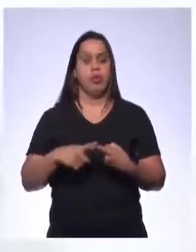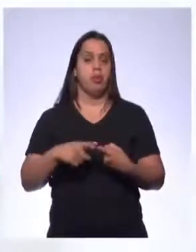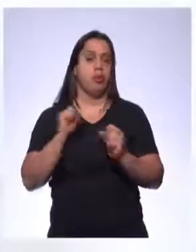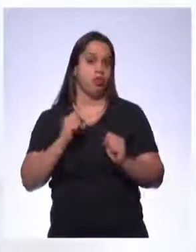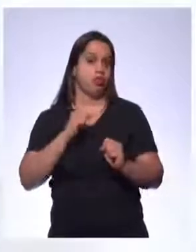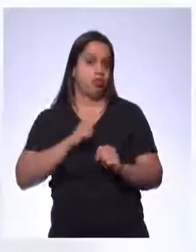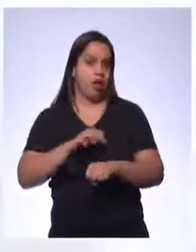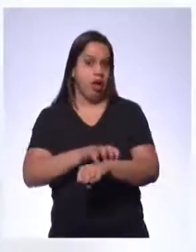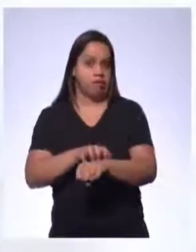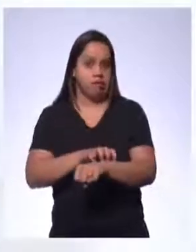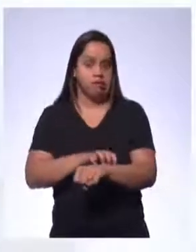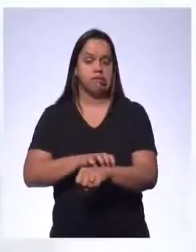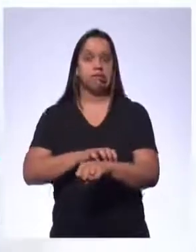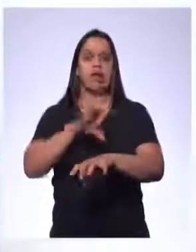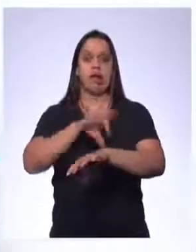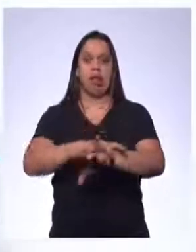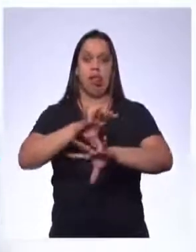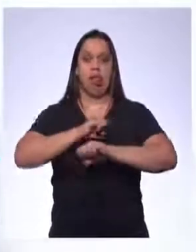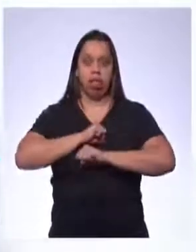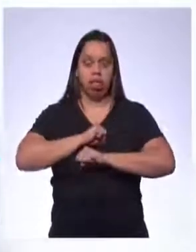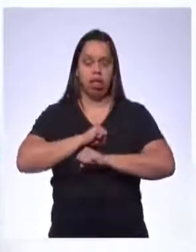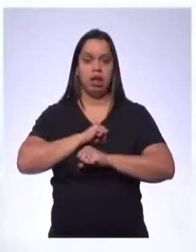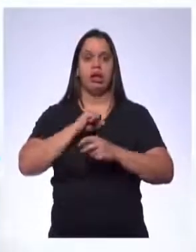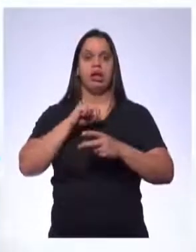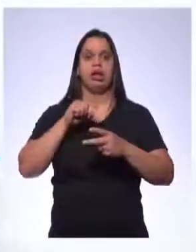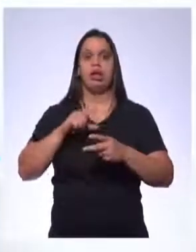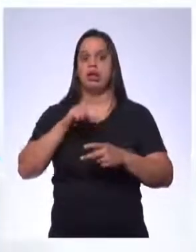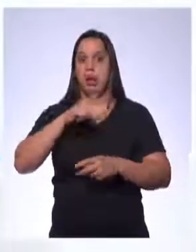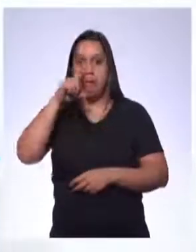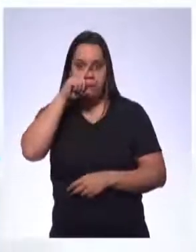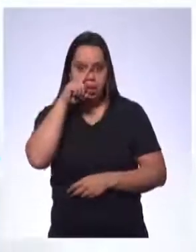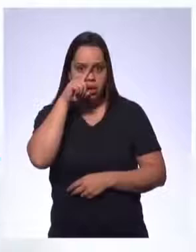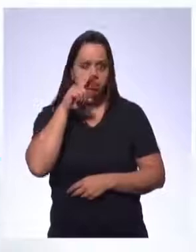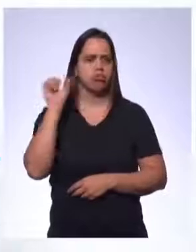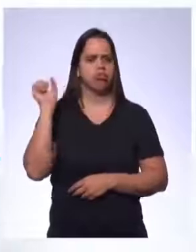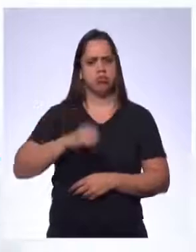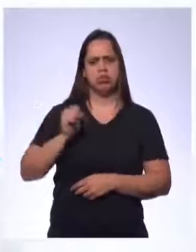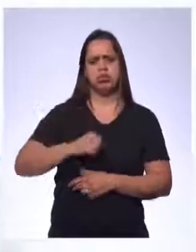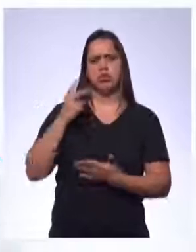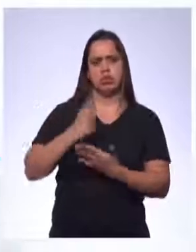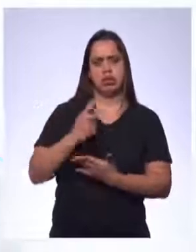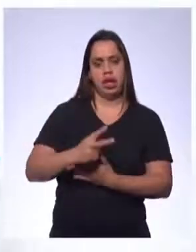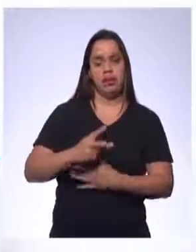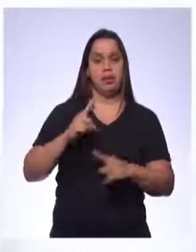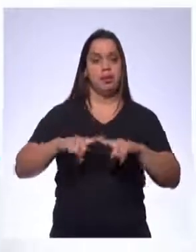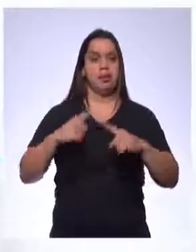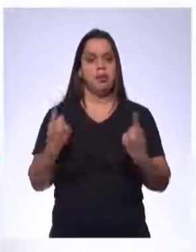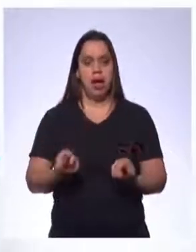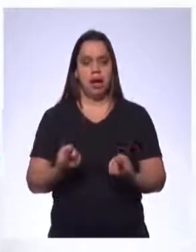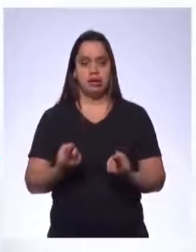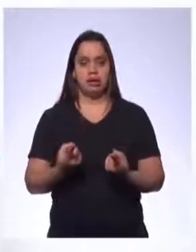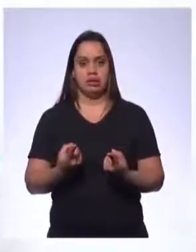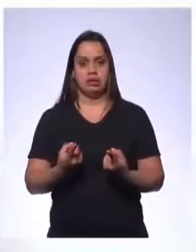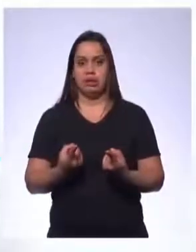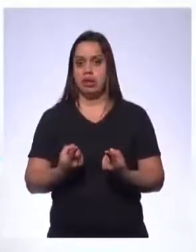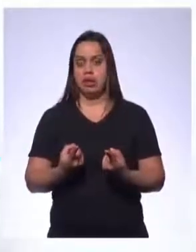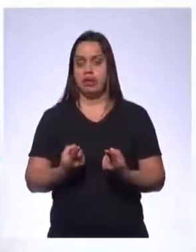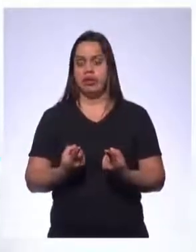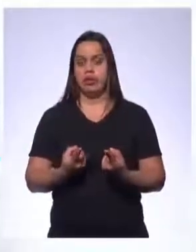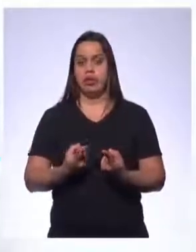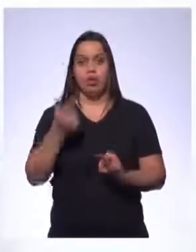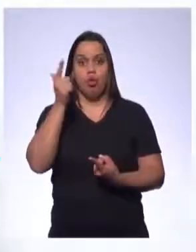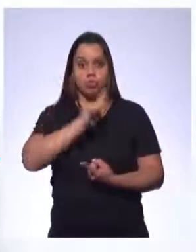alergia, infecções, né? Há o risco? Sempre há, mas o quanto mais você conseguir minimizar esse risco,